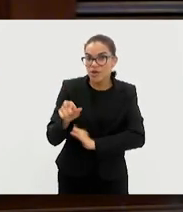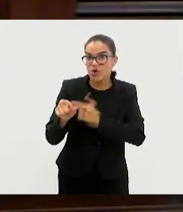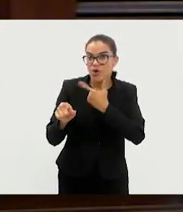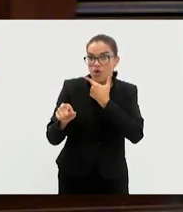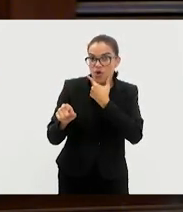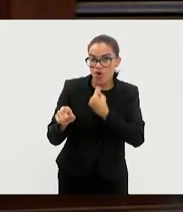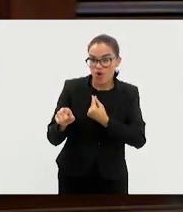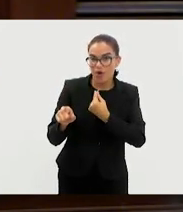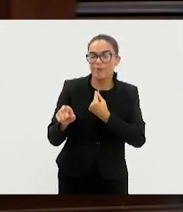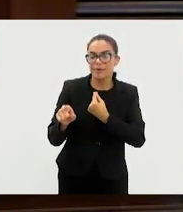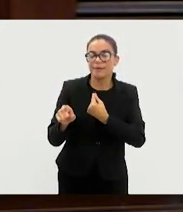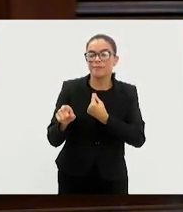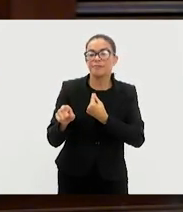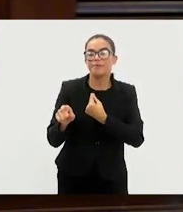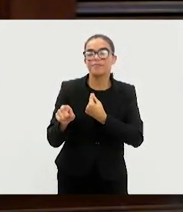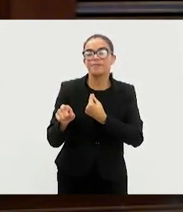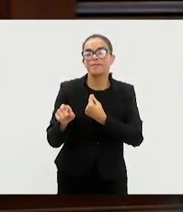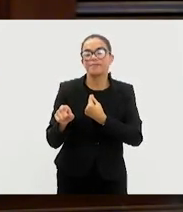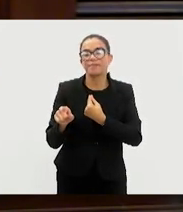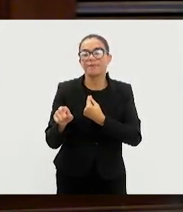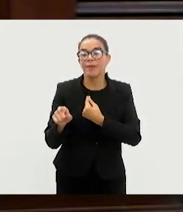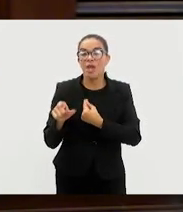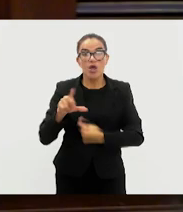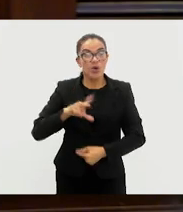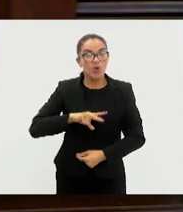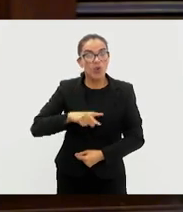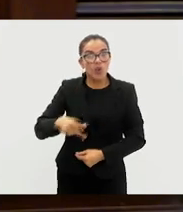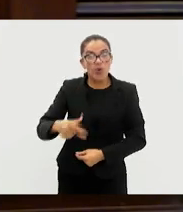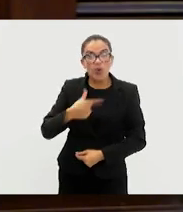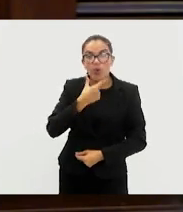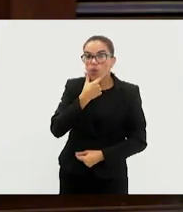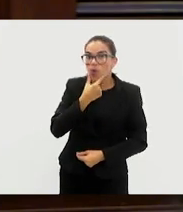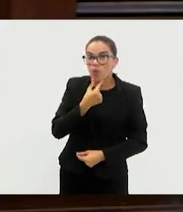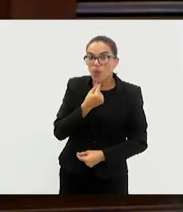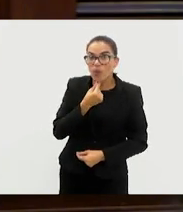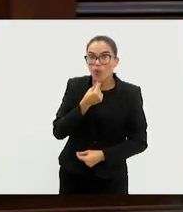desse sujeito. E o português, que era